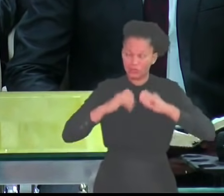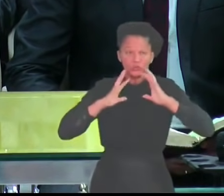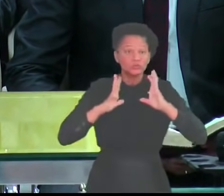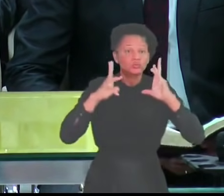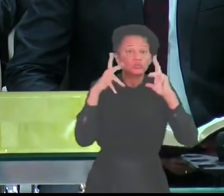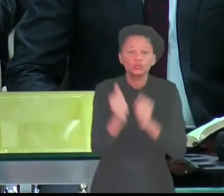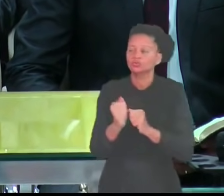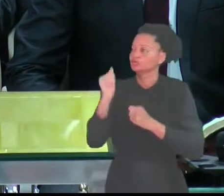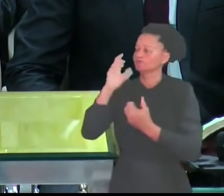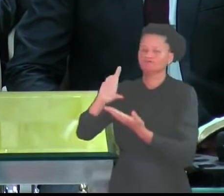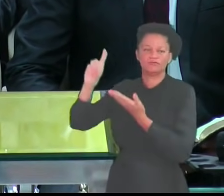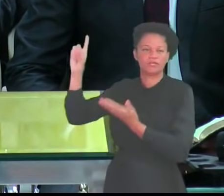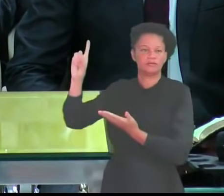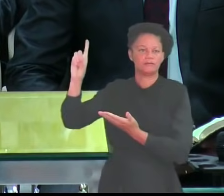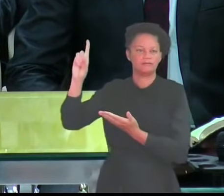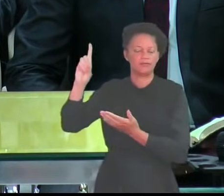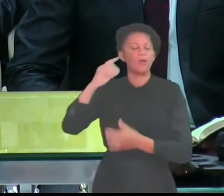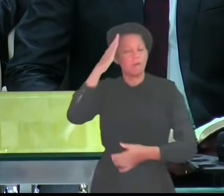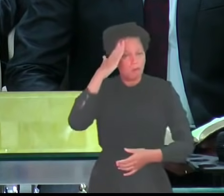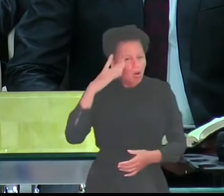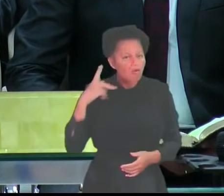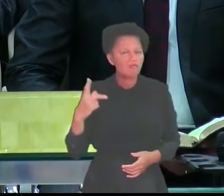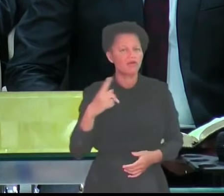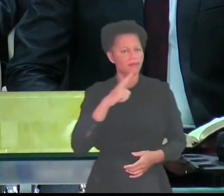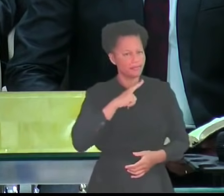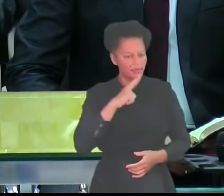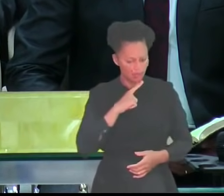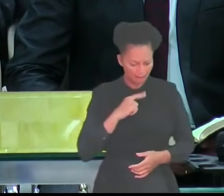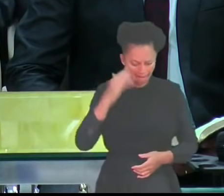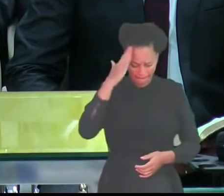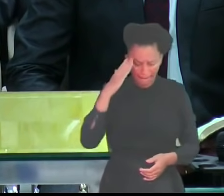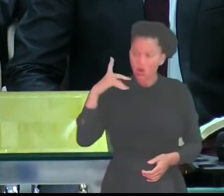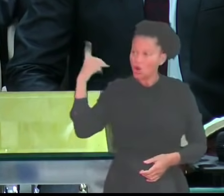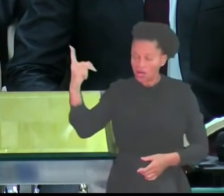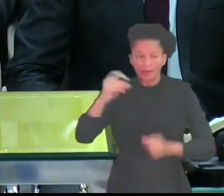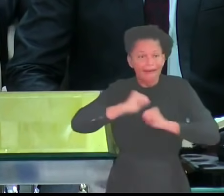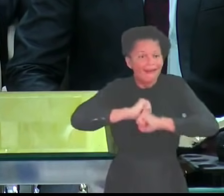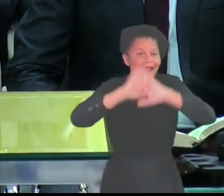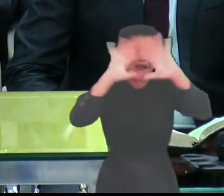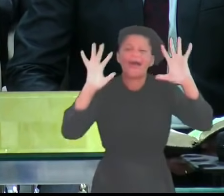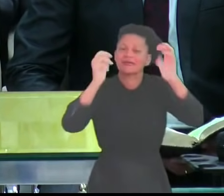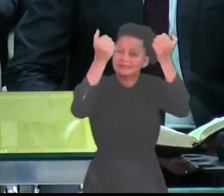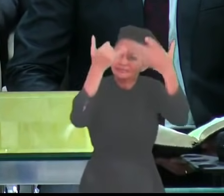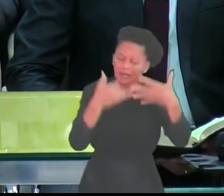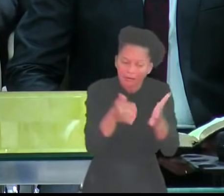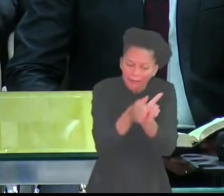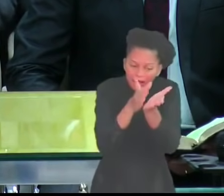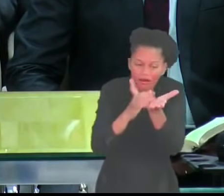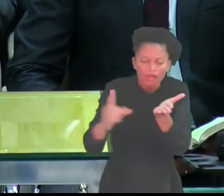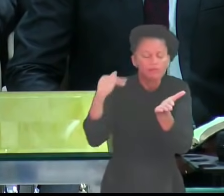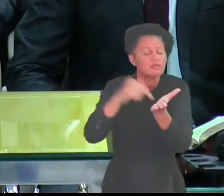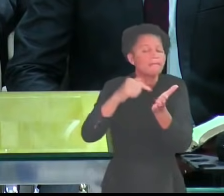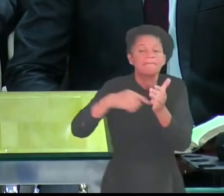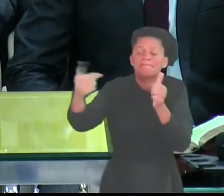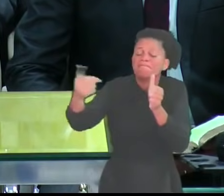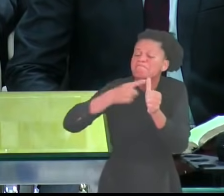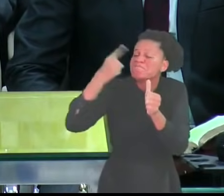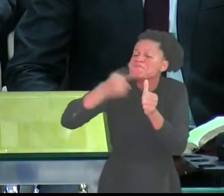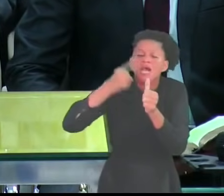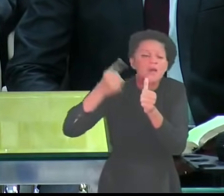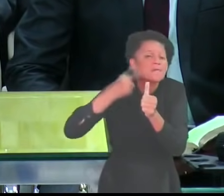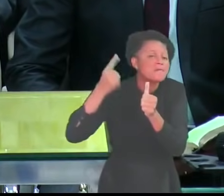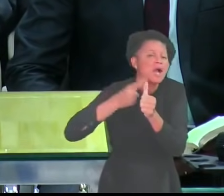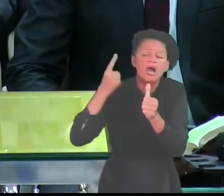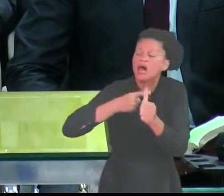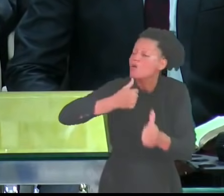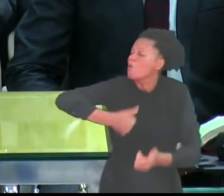diante de nós. Lá em Provérbios diz claramente que nós devemos colocar Deus em